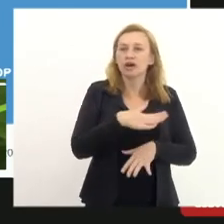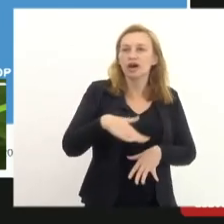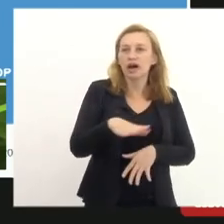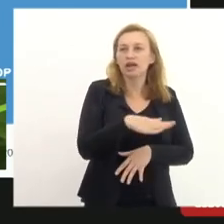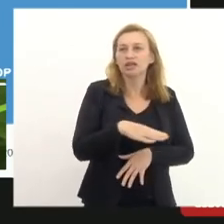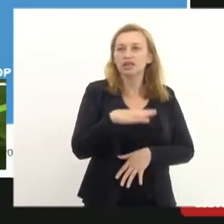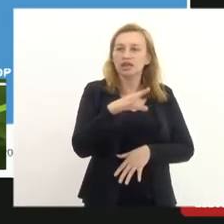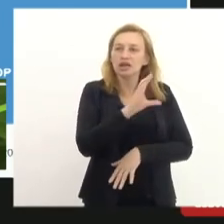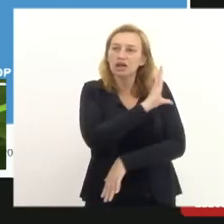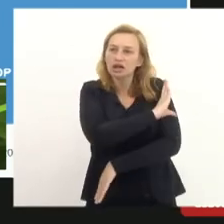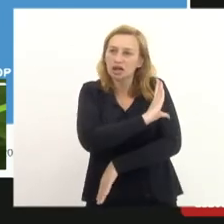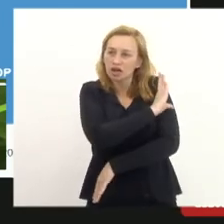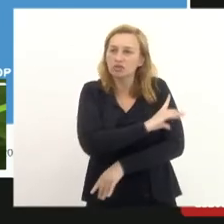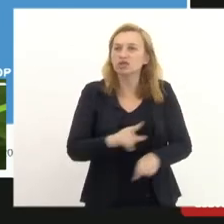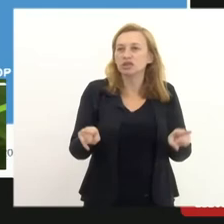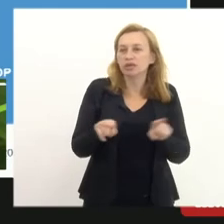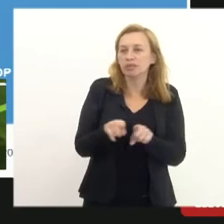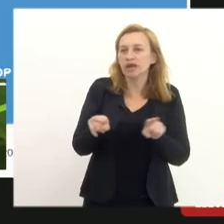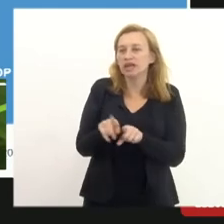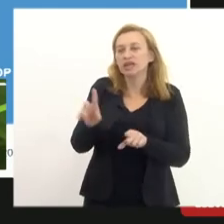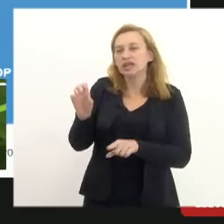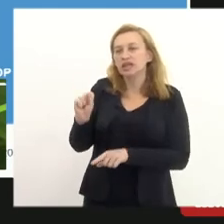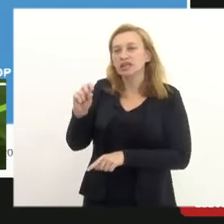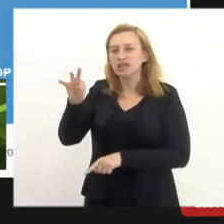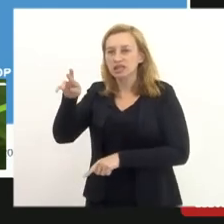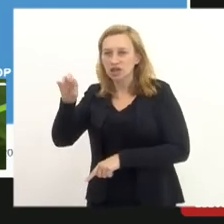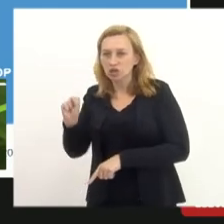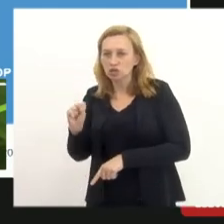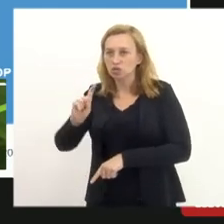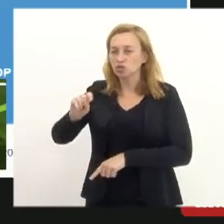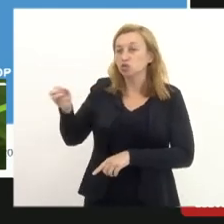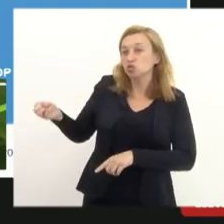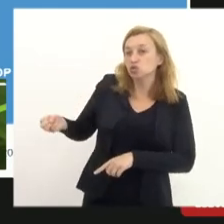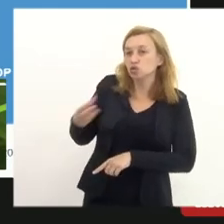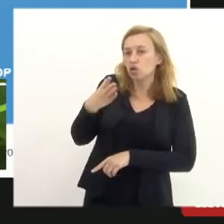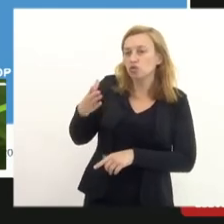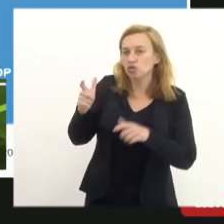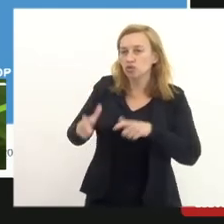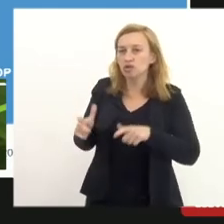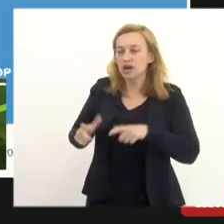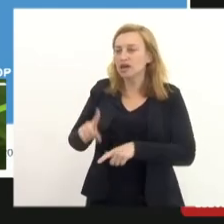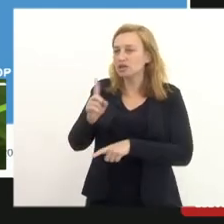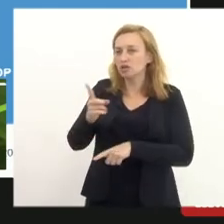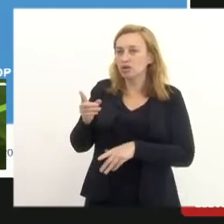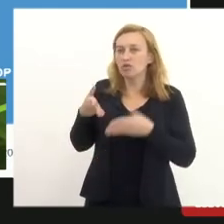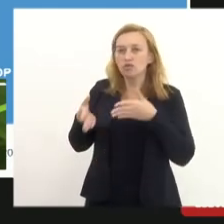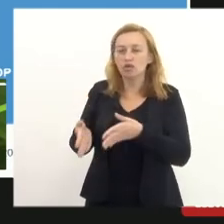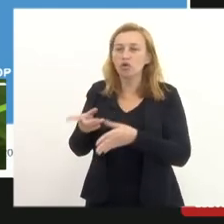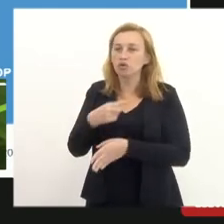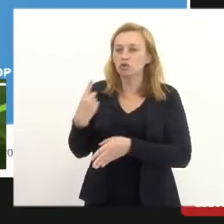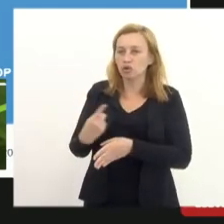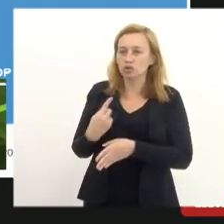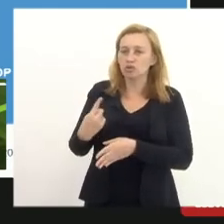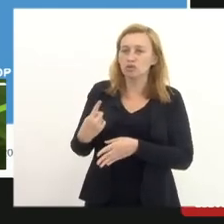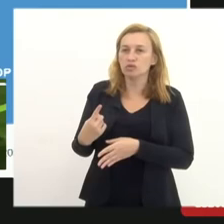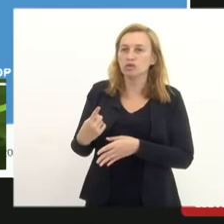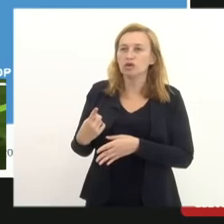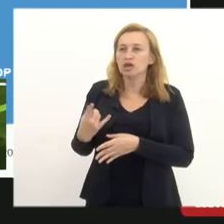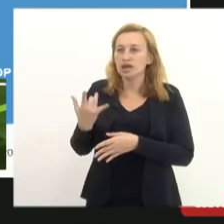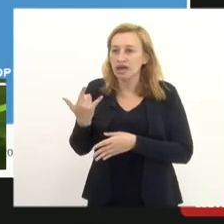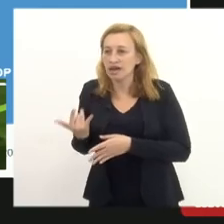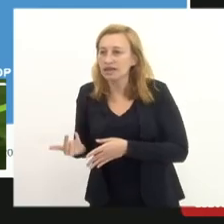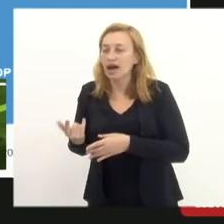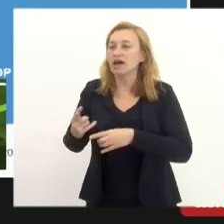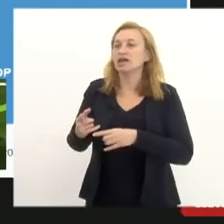Santos. Novas fronteiras, no momento, não é algo que nos atraia, não é algo que